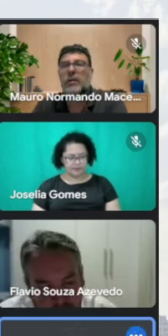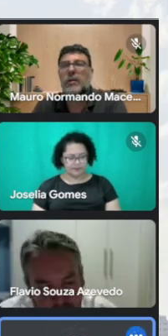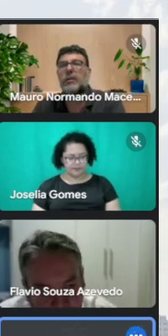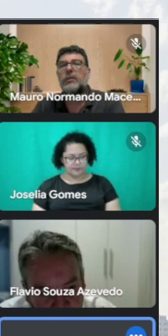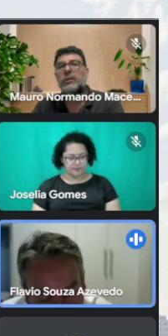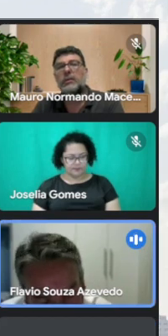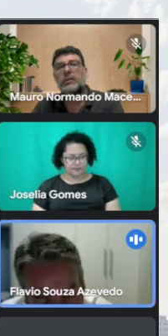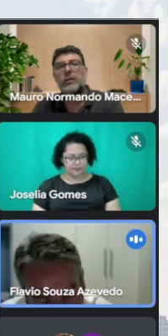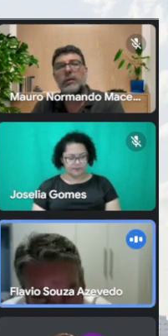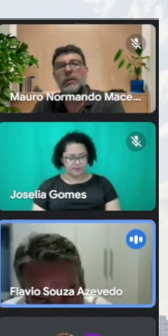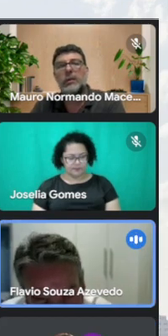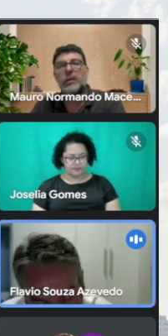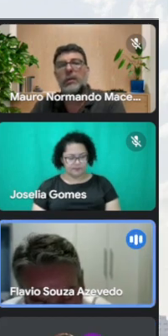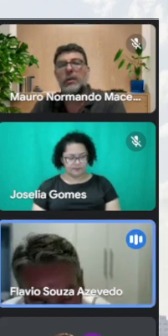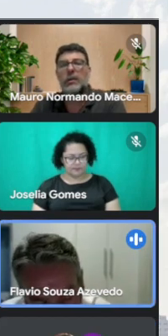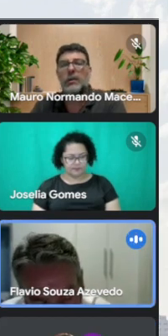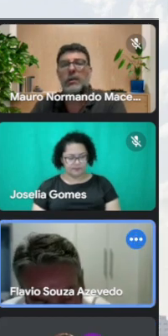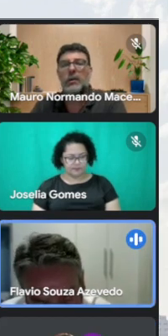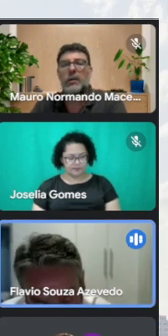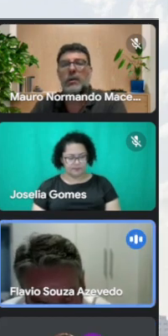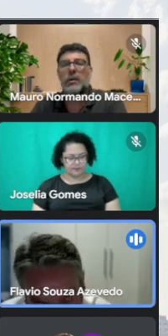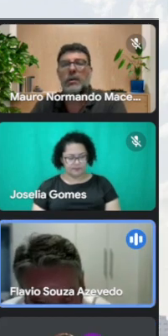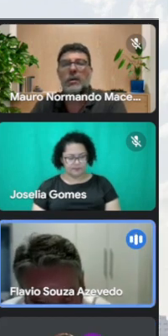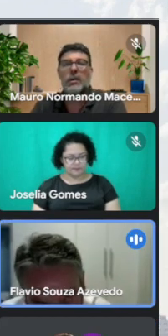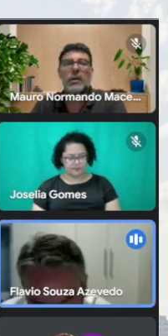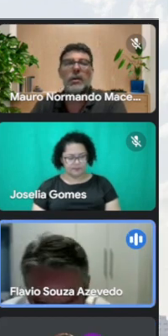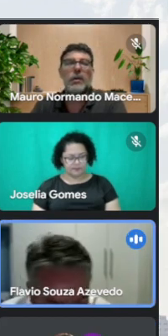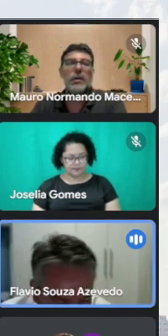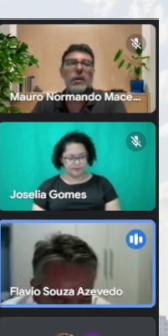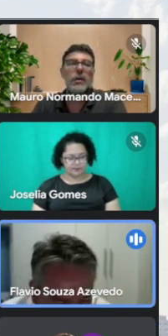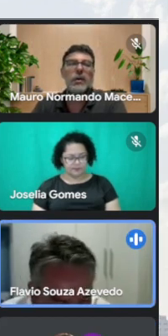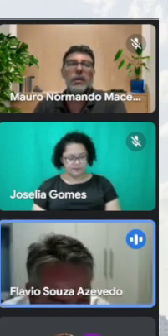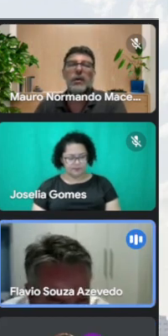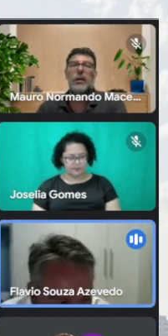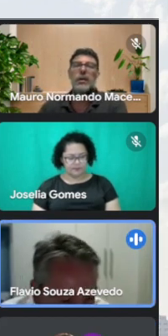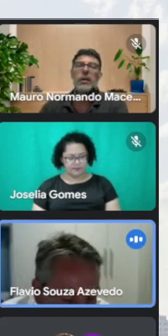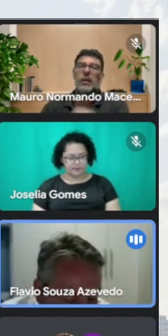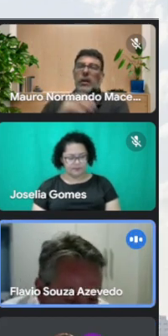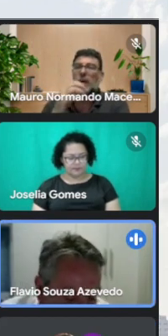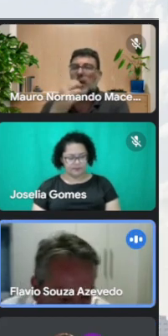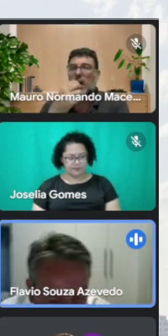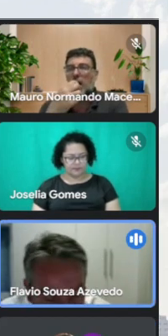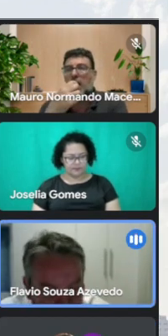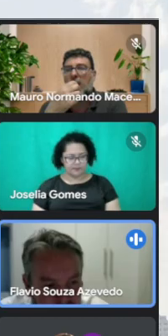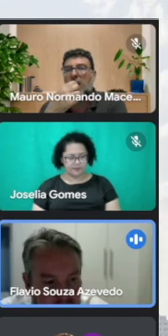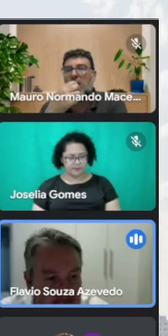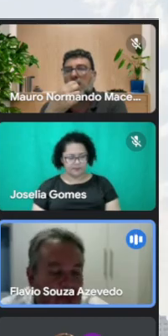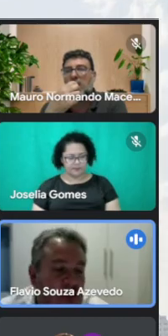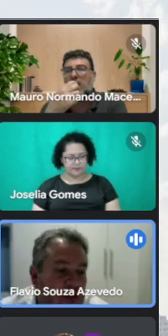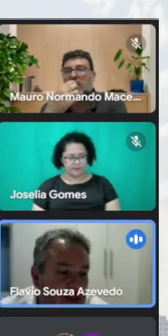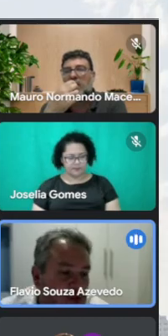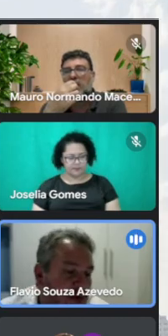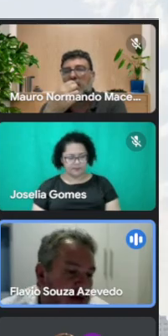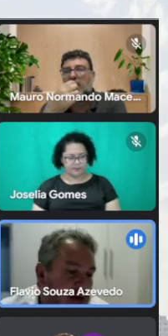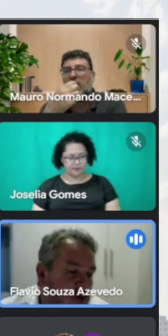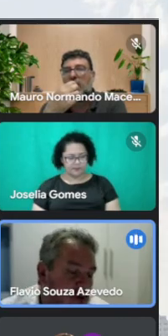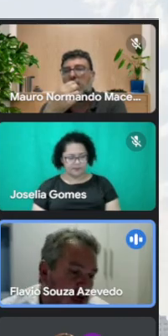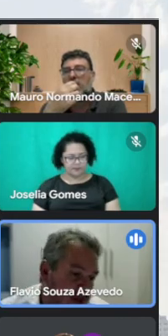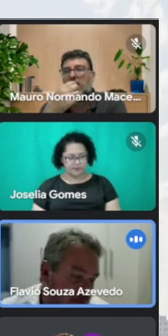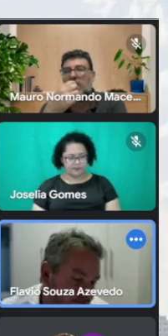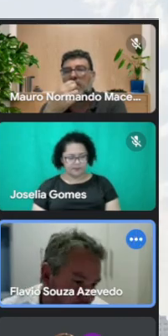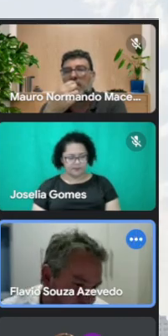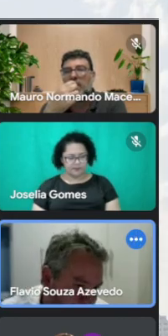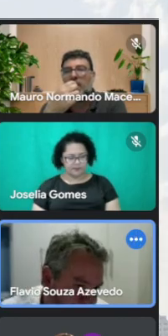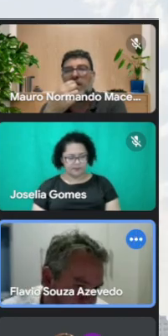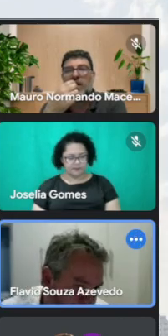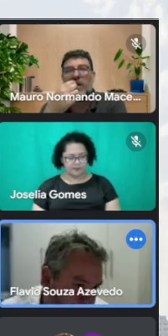o seguinte, Ilana, para fazer esses projetos, é como se você for construir uma ponte ou um edifício, é preciso fazer